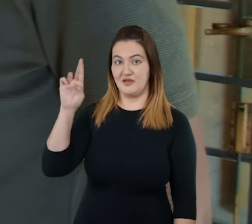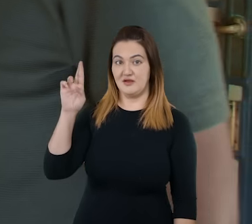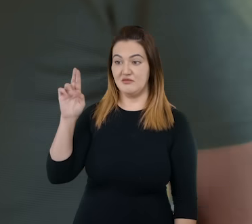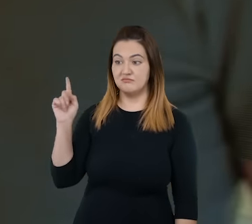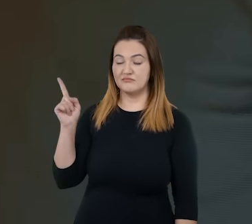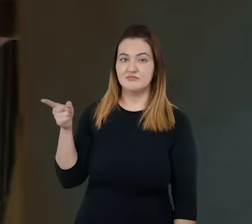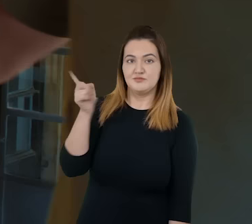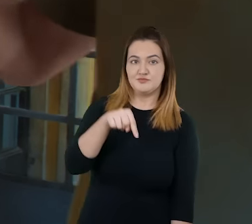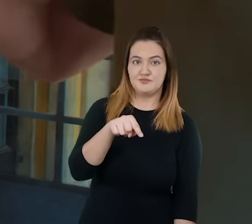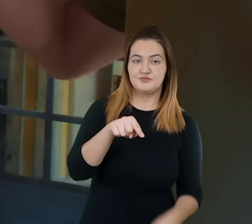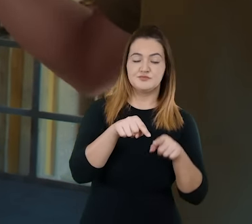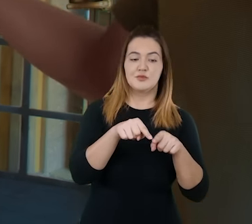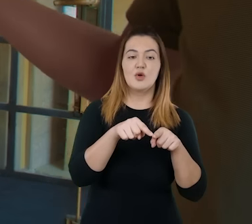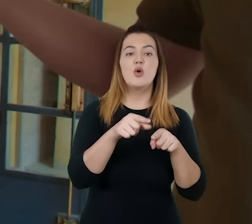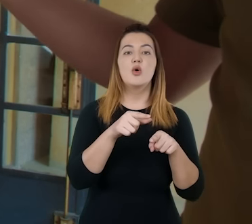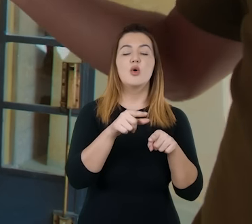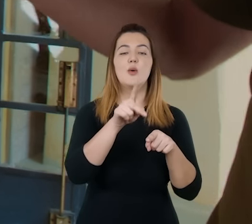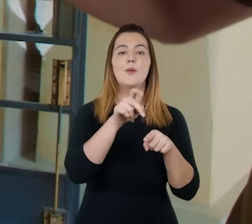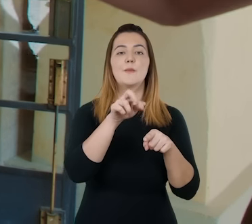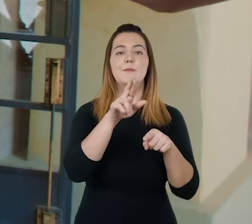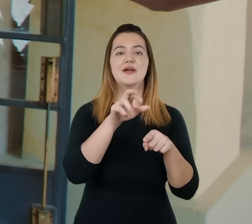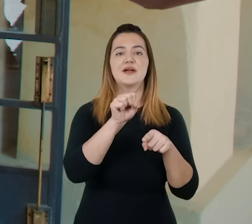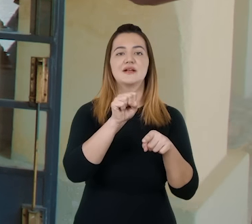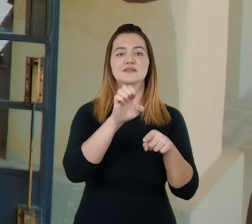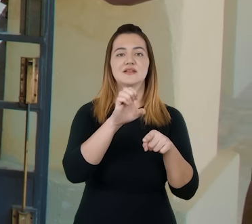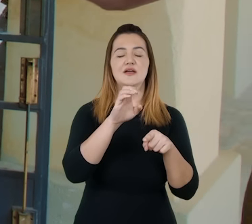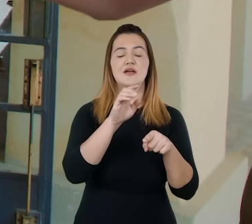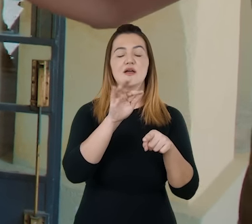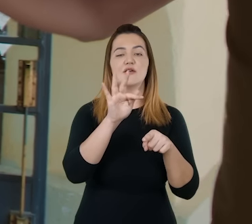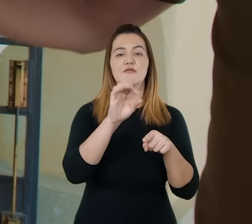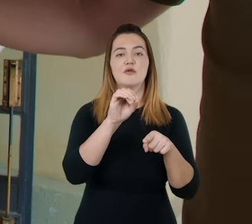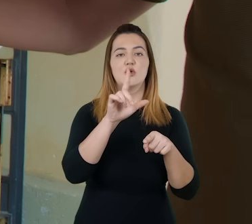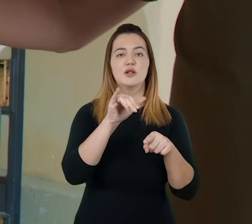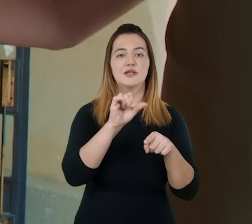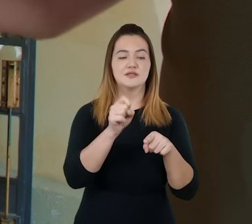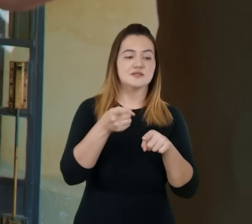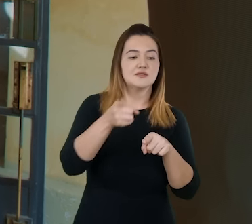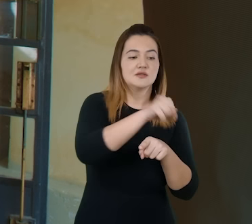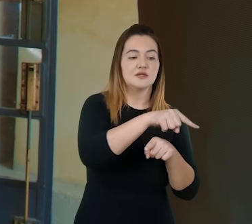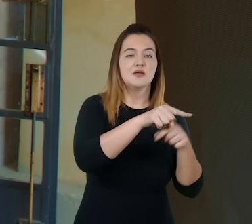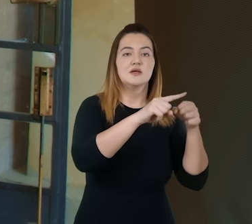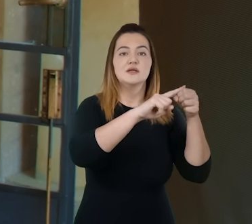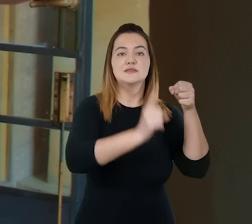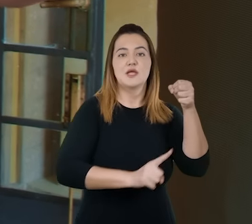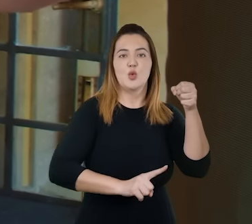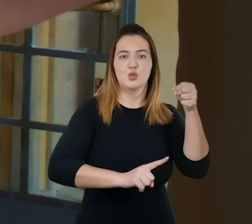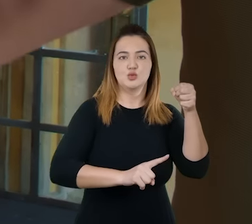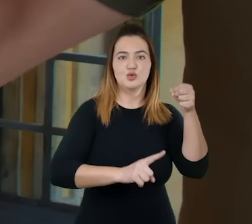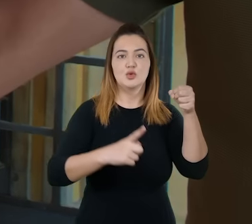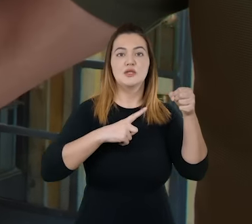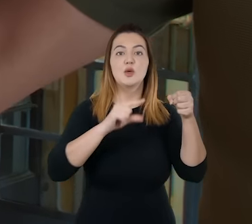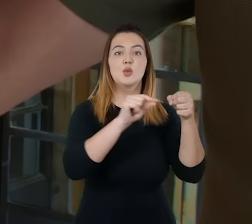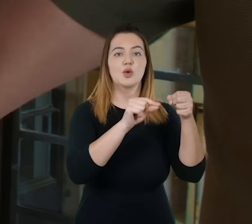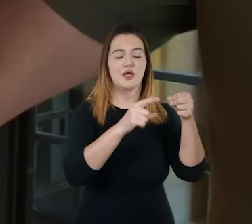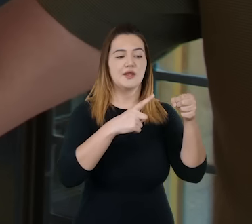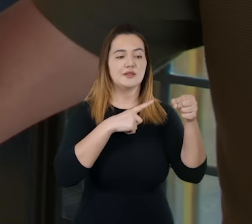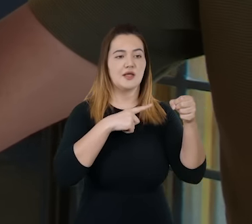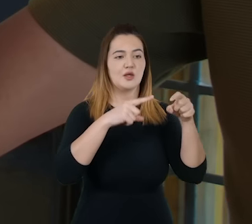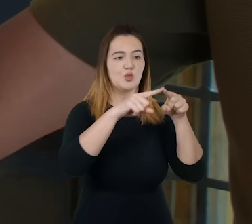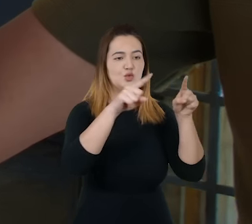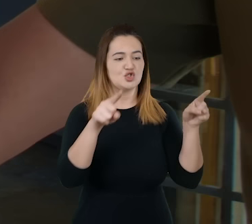aqui, Perséfone está do outro lado, e aqui à frente você tem Zeus. E chama minha atenção que Zeus segura na mão